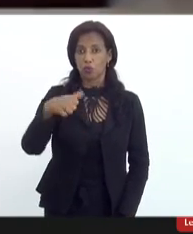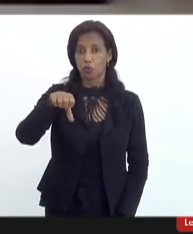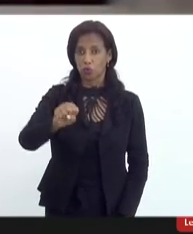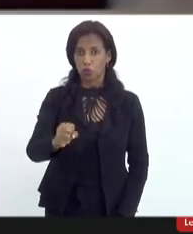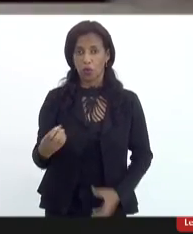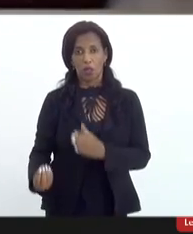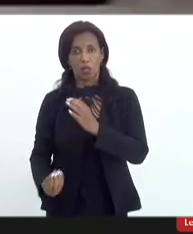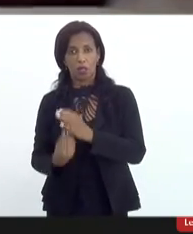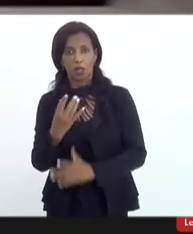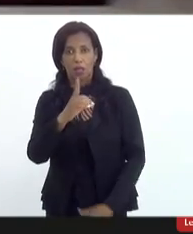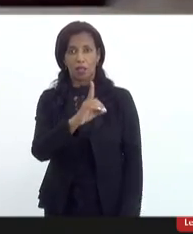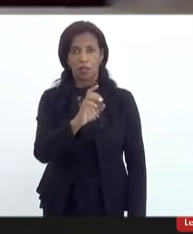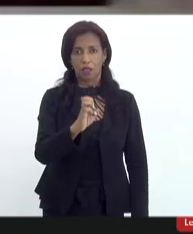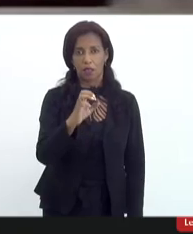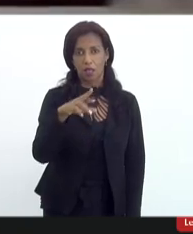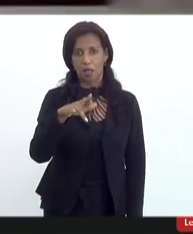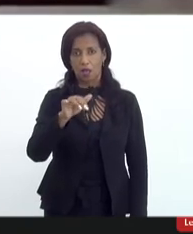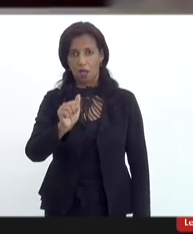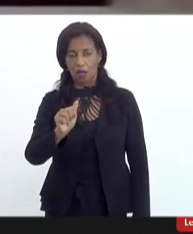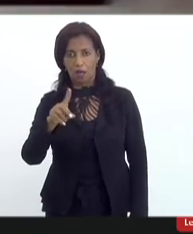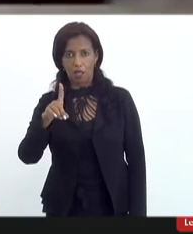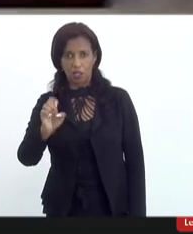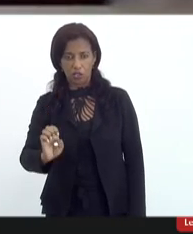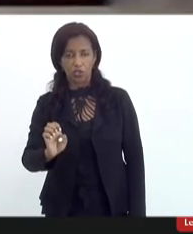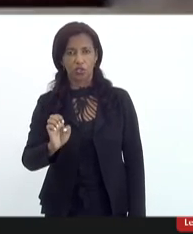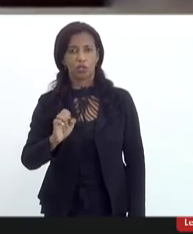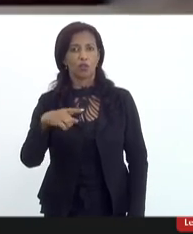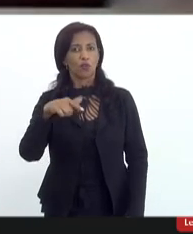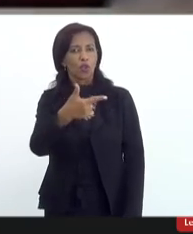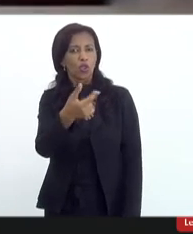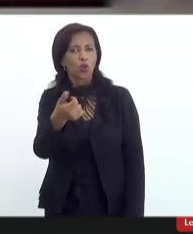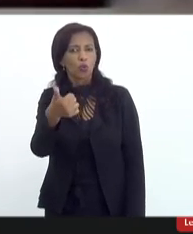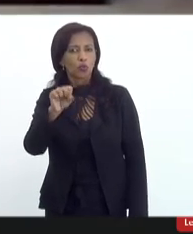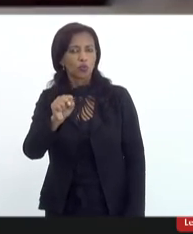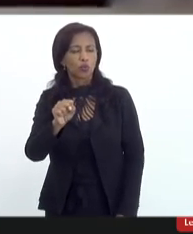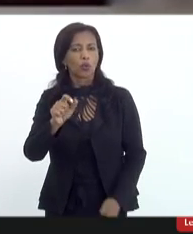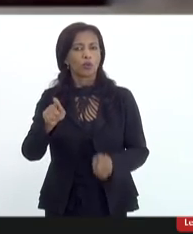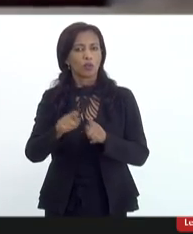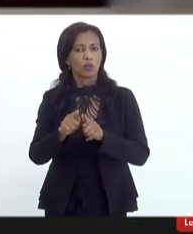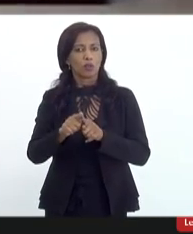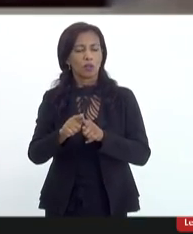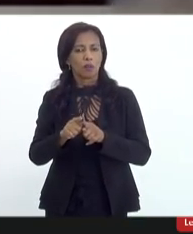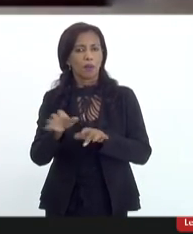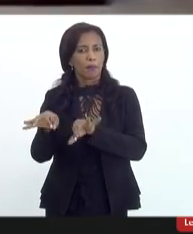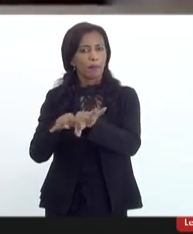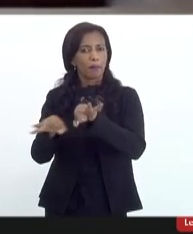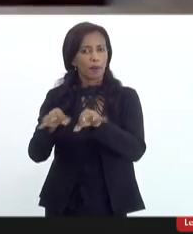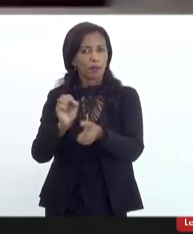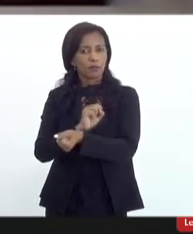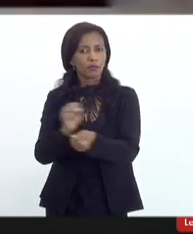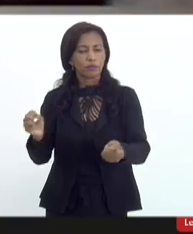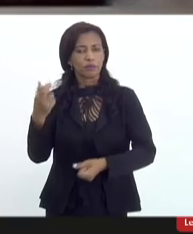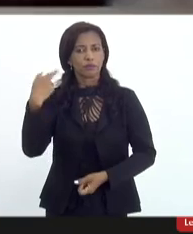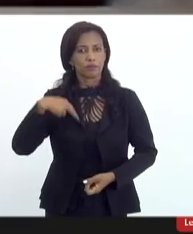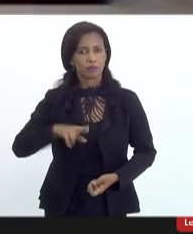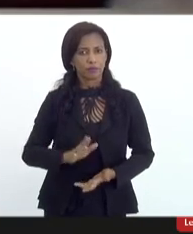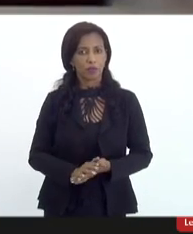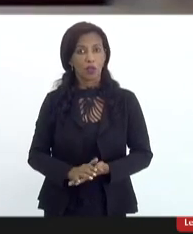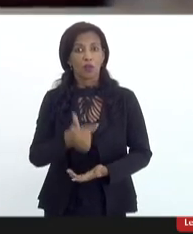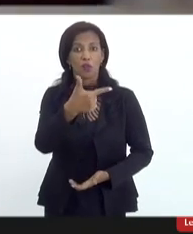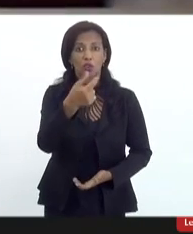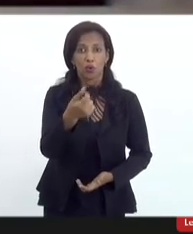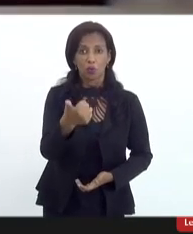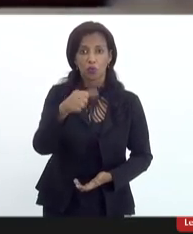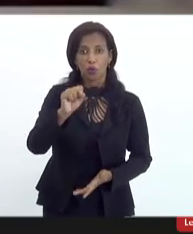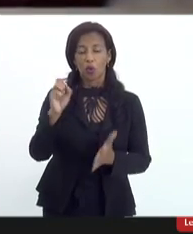a criação da DECRAD, como citei, foi em 18 a instituição do Plano Estadual de Promoção da Liberdade Religiosa, foi em